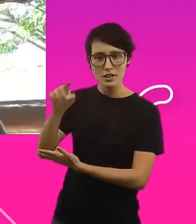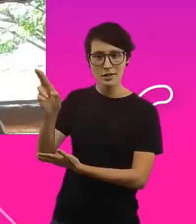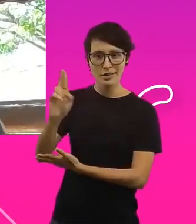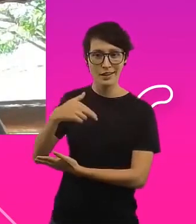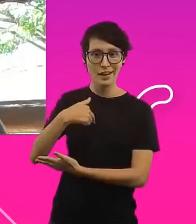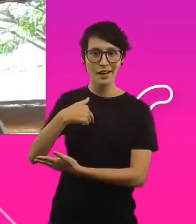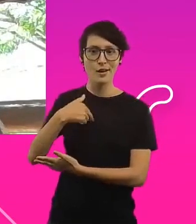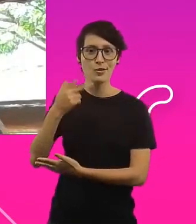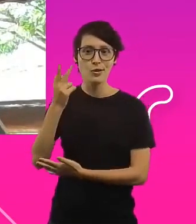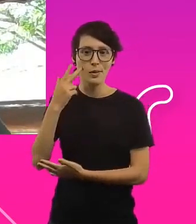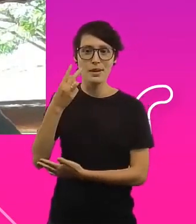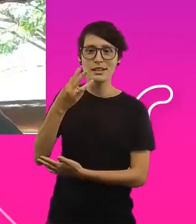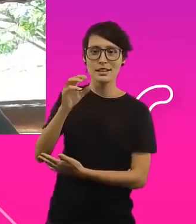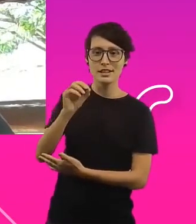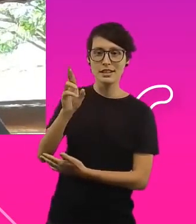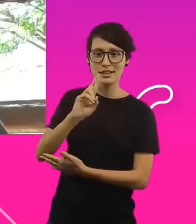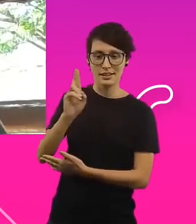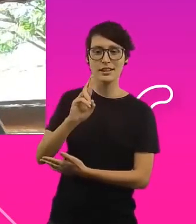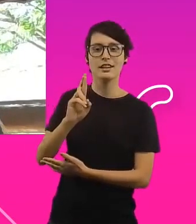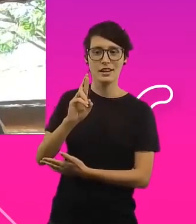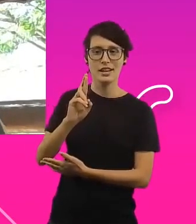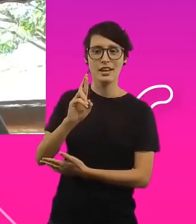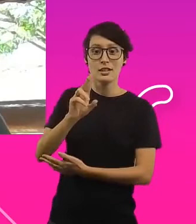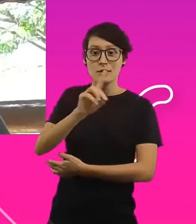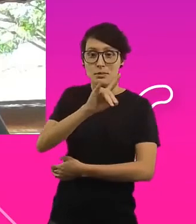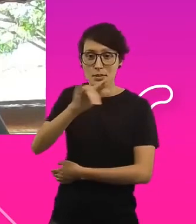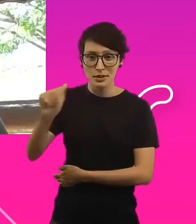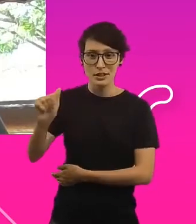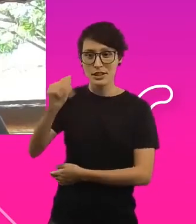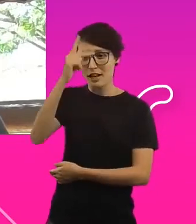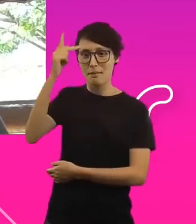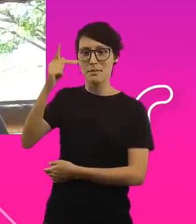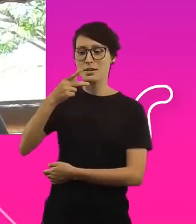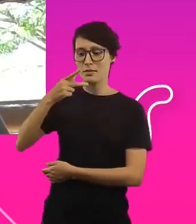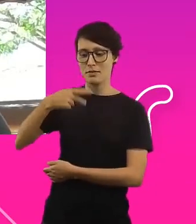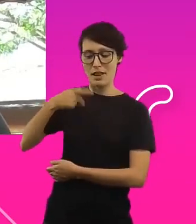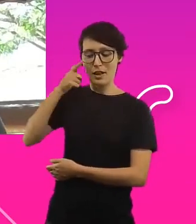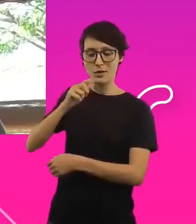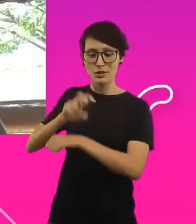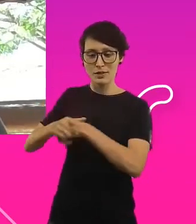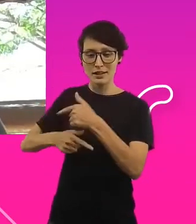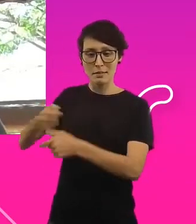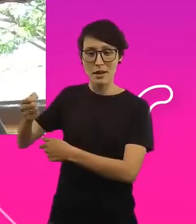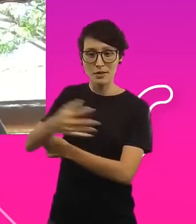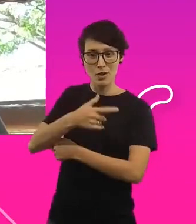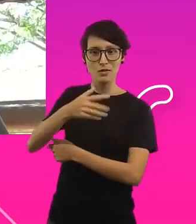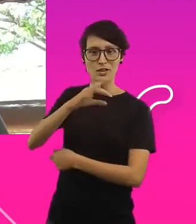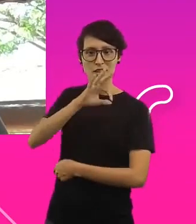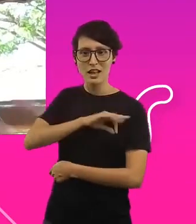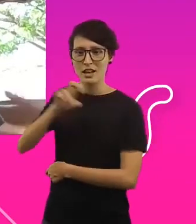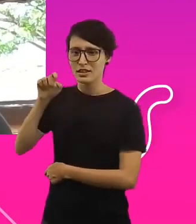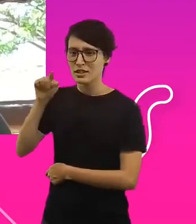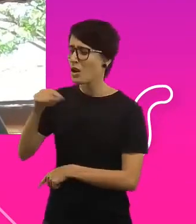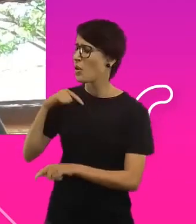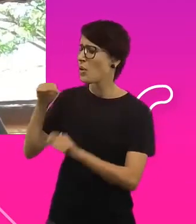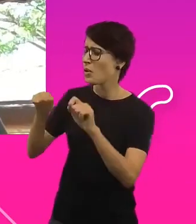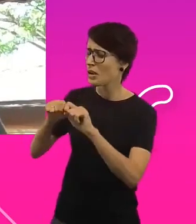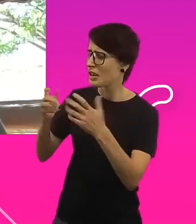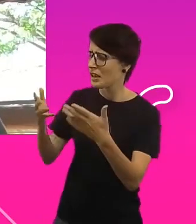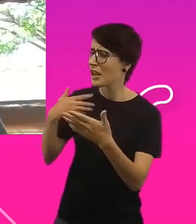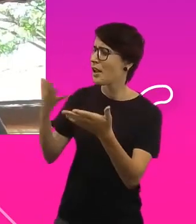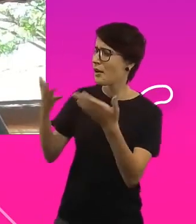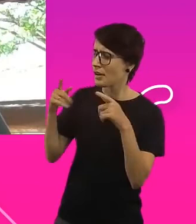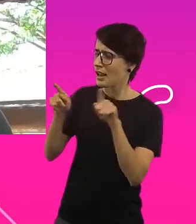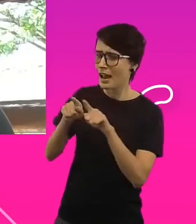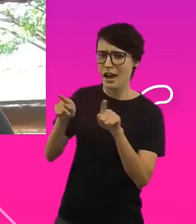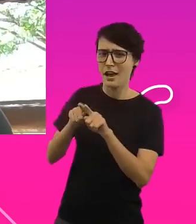dia, eu trabalhava 3 dias por semana, a pessoa fala que acabou de arrumar um emprego para ganhar R$5.000, eu falei, o que você faz que eu quero fazer isso daí